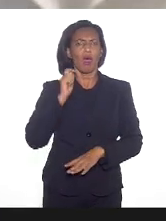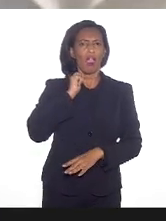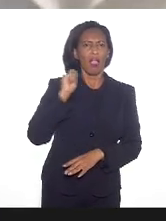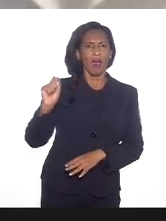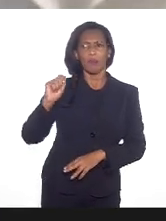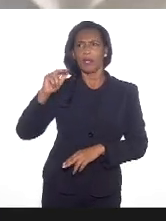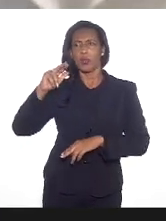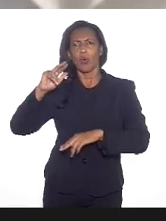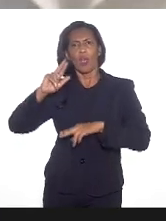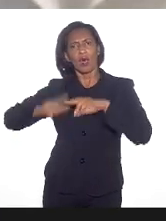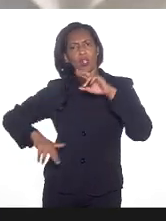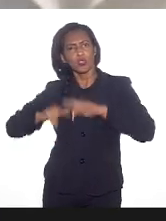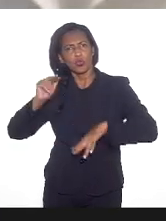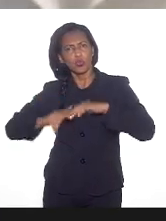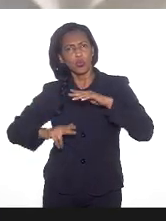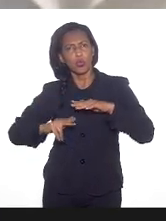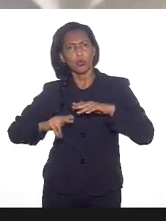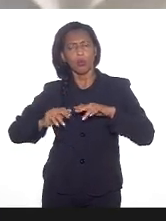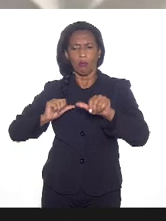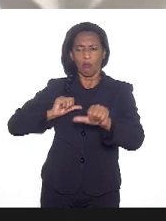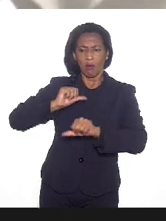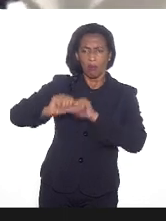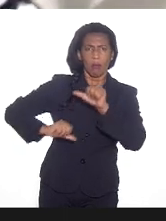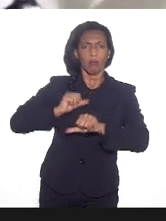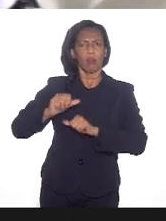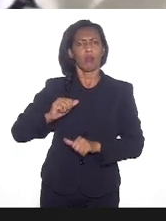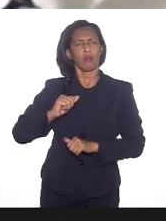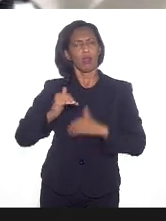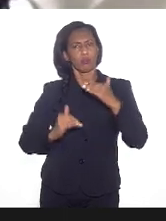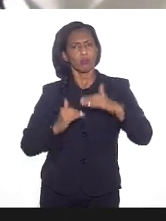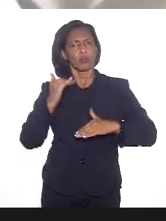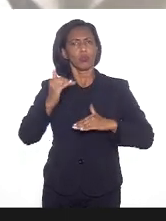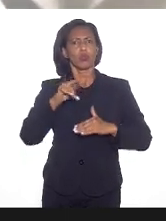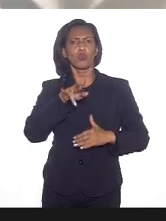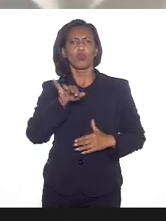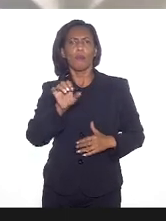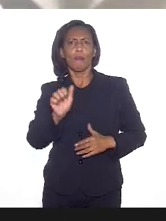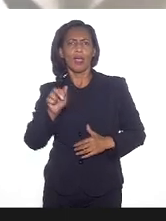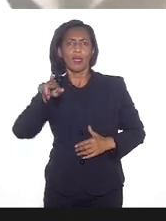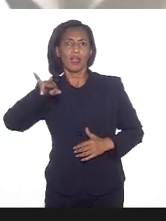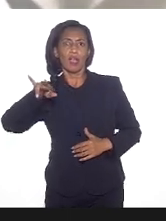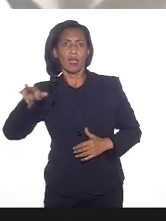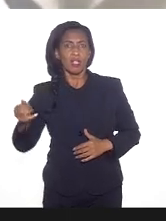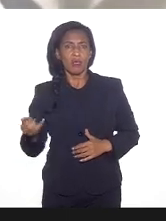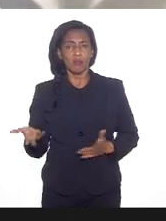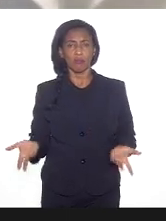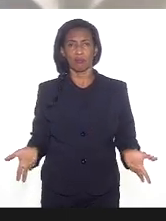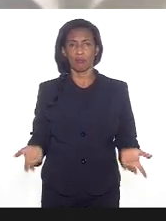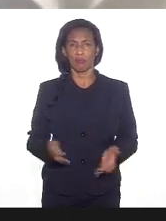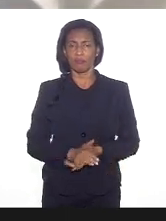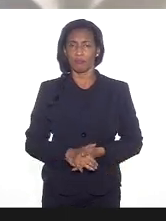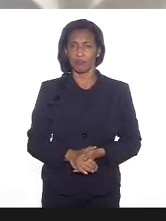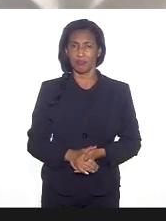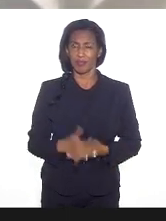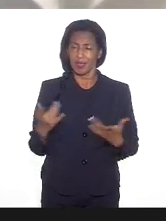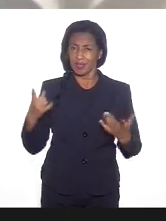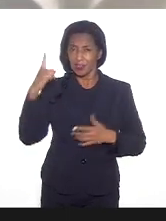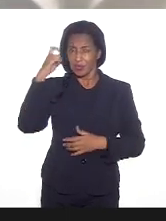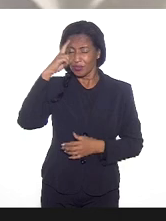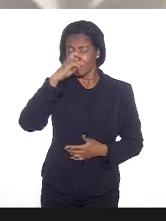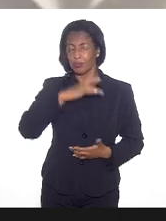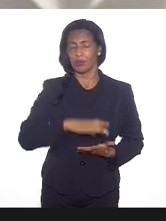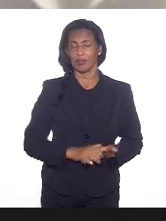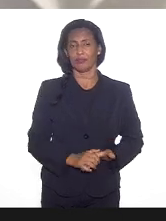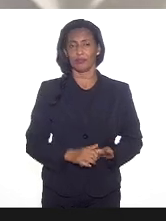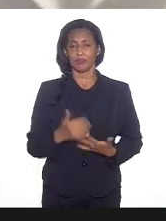tornar efetivo o Supera Rio. Então, essa instabilidade e essa dificuldade